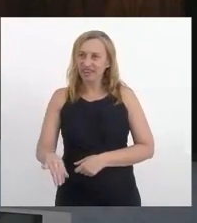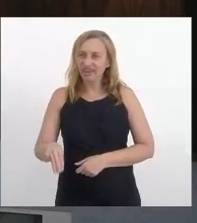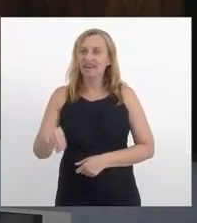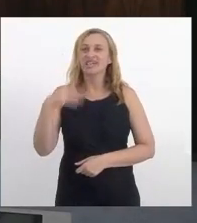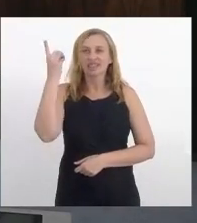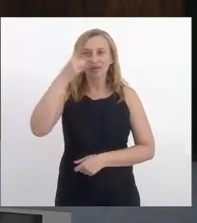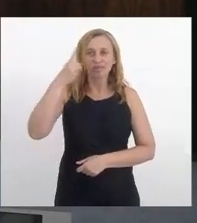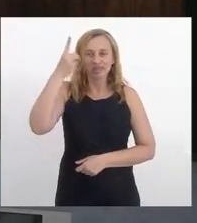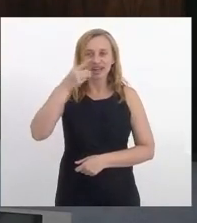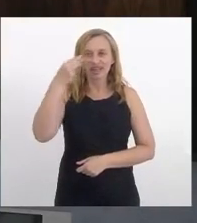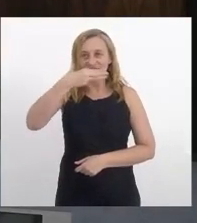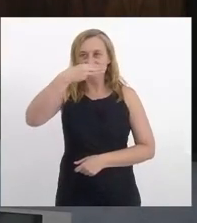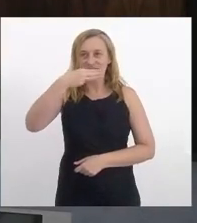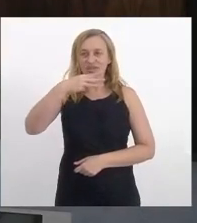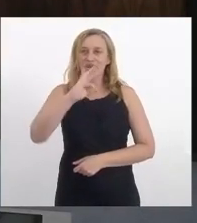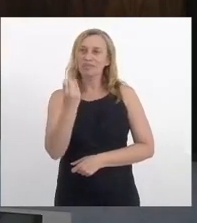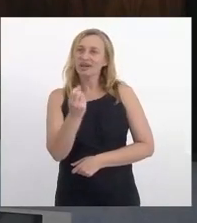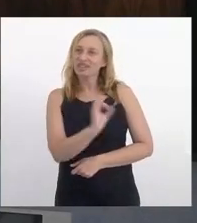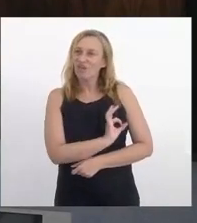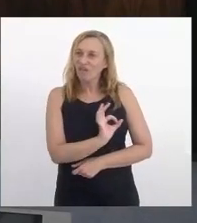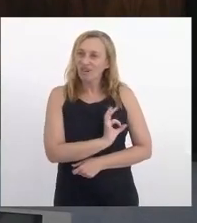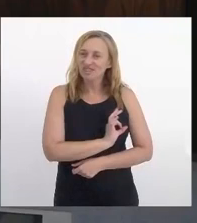deputada Marta Rocha.